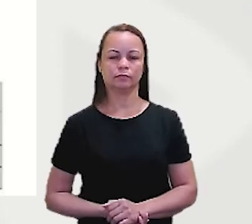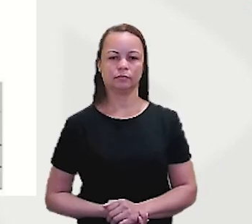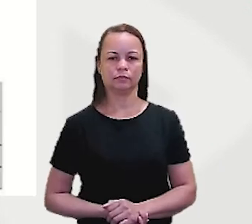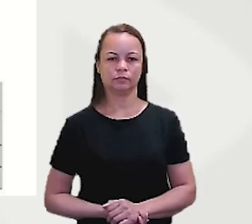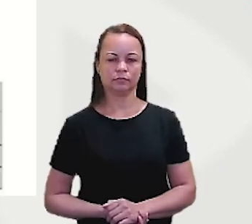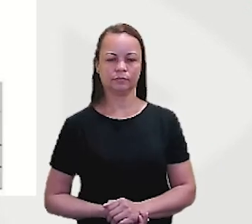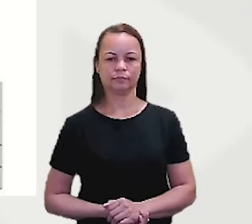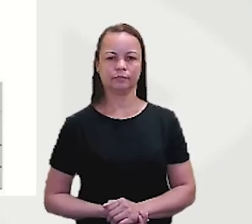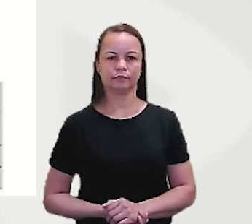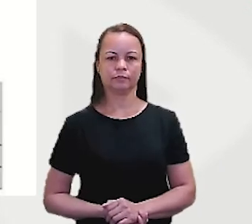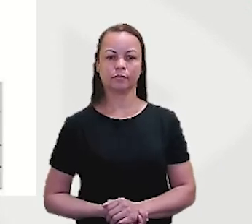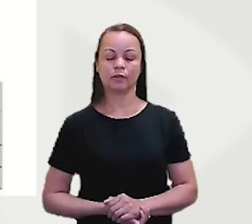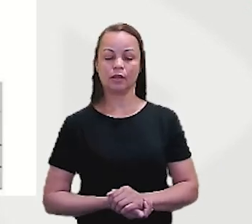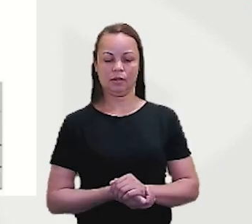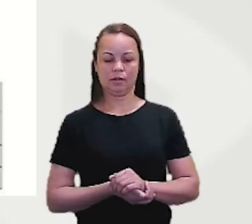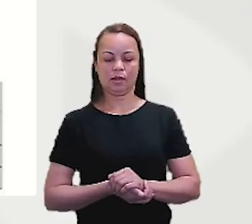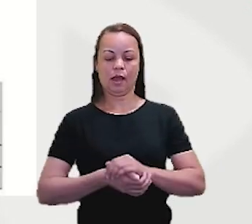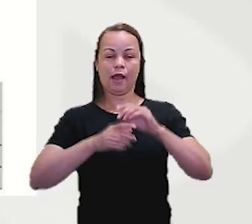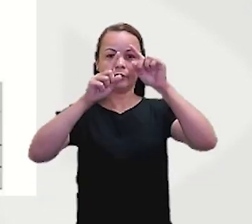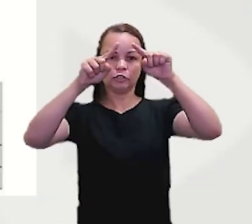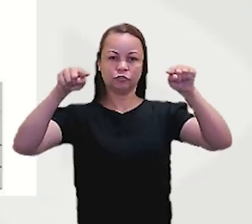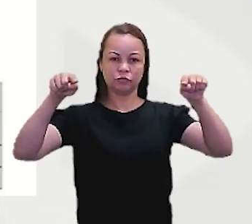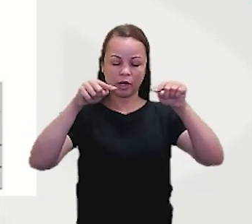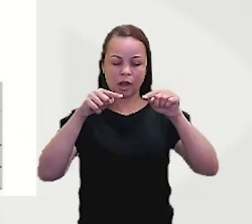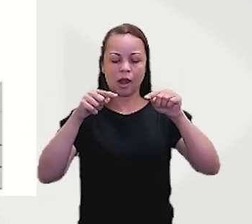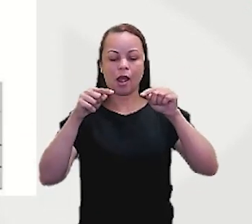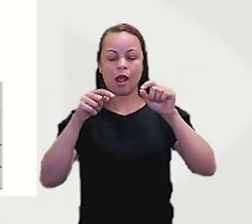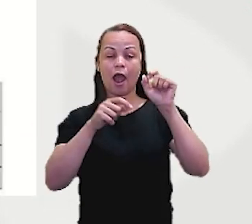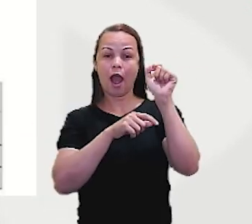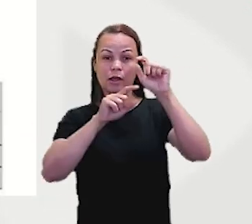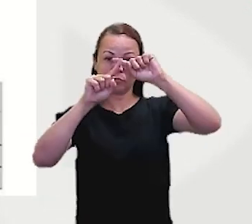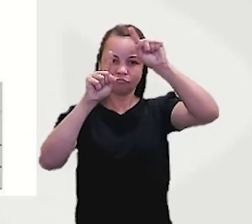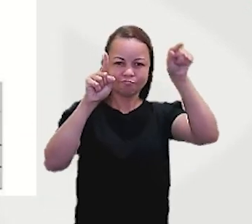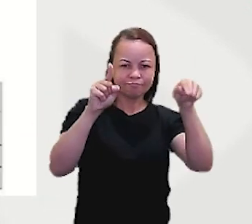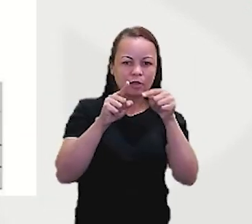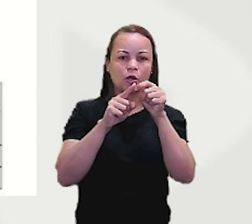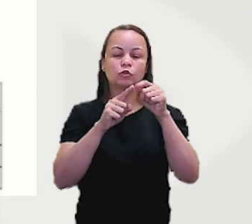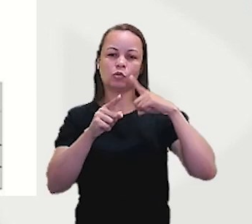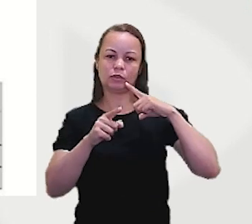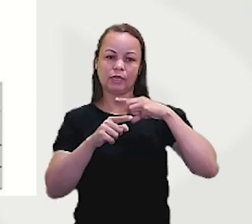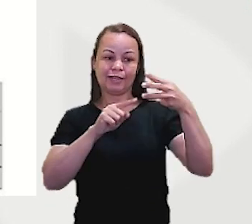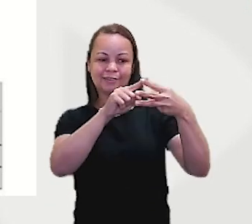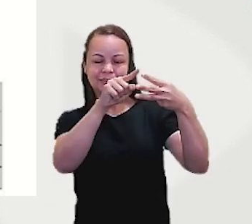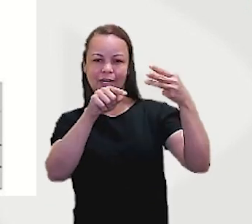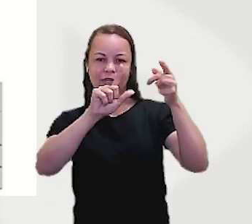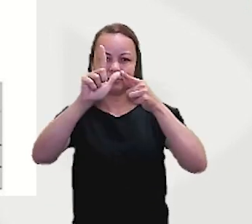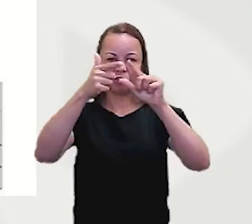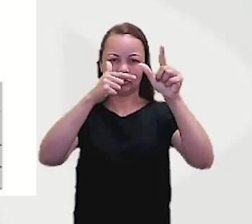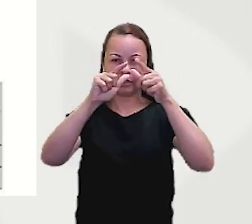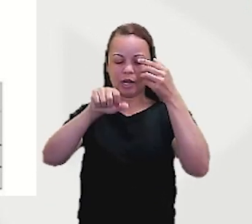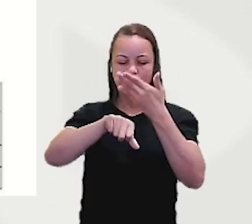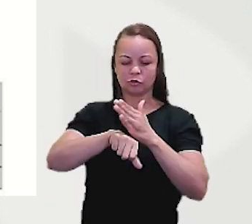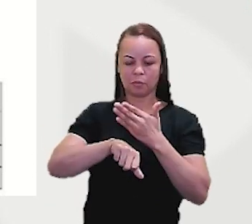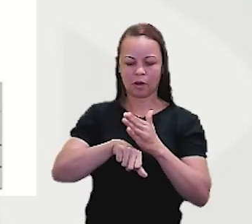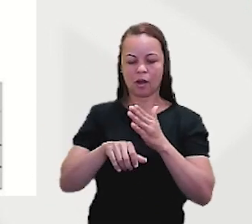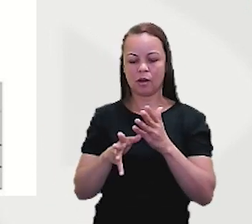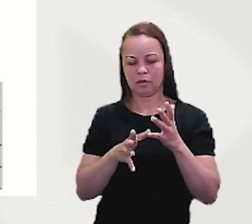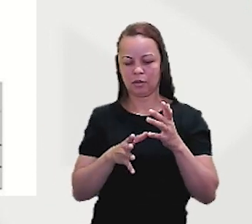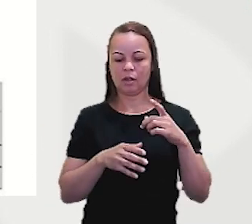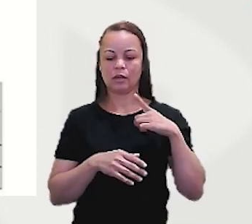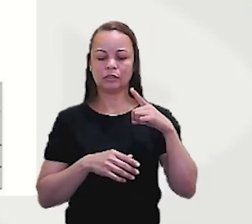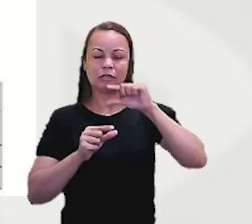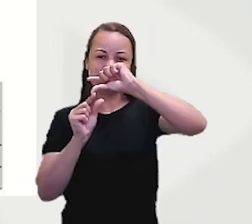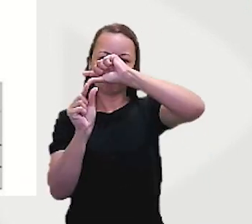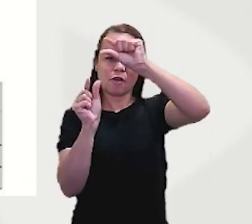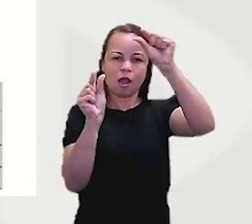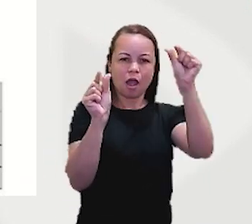A esfera azul possui três estrelas brancas que representam os 20 estados do Brasil, Distrito Federal. Na